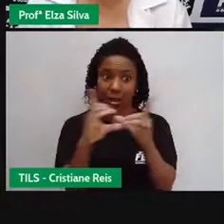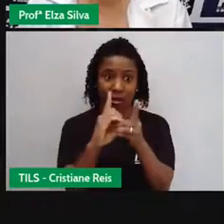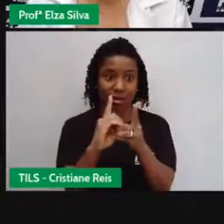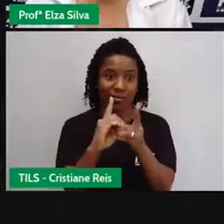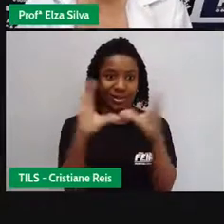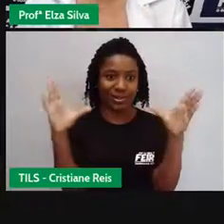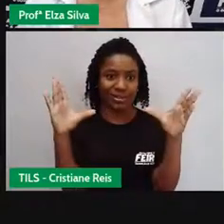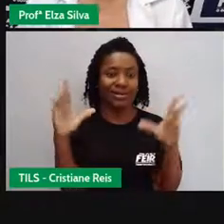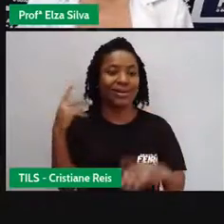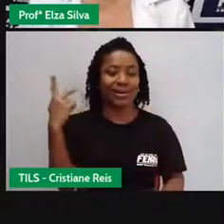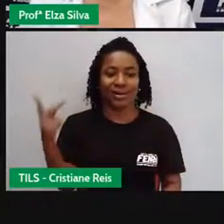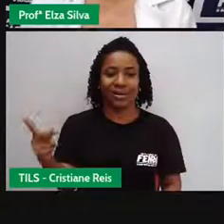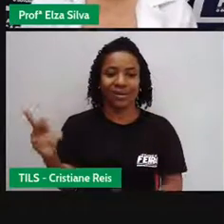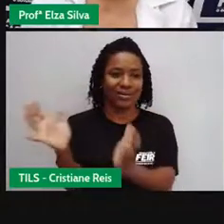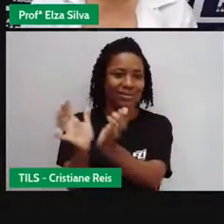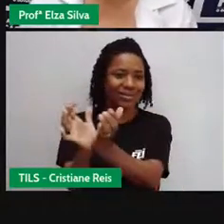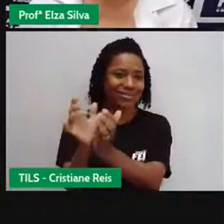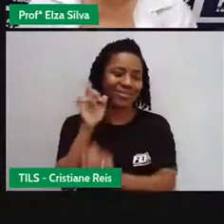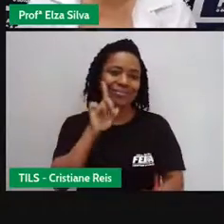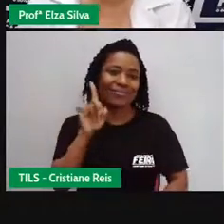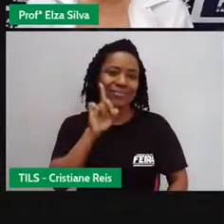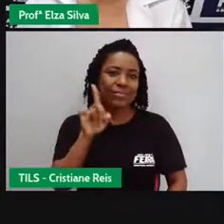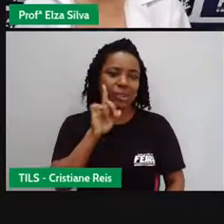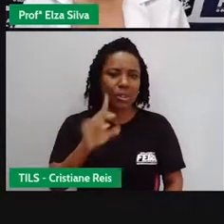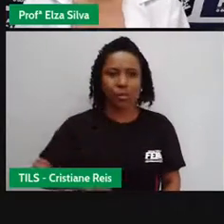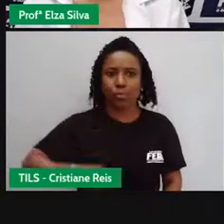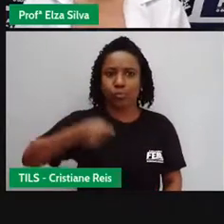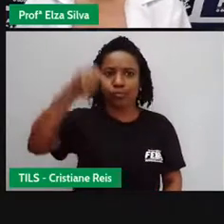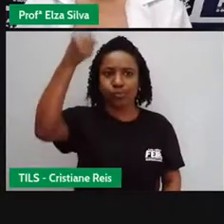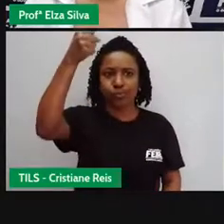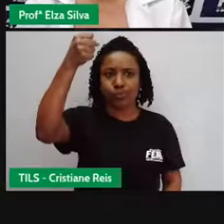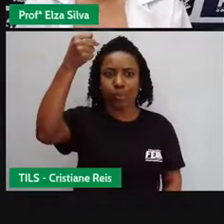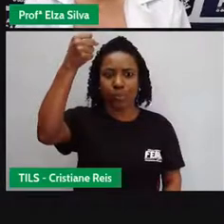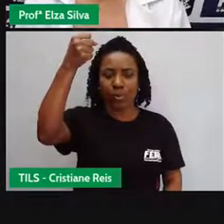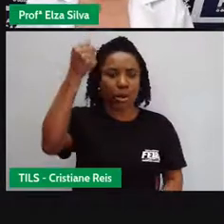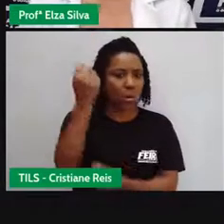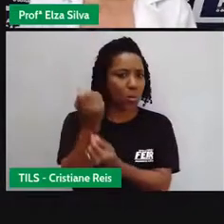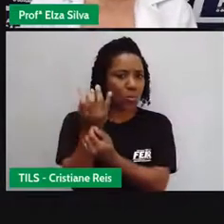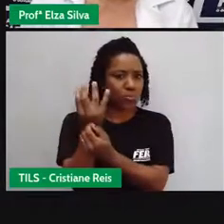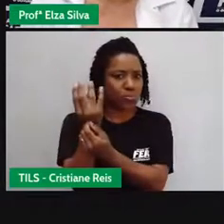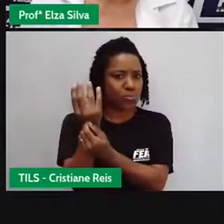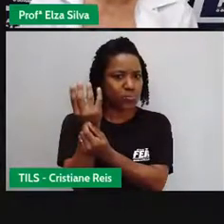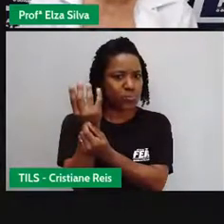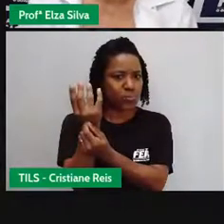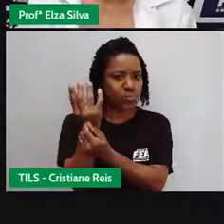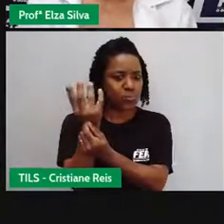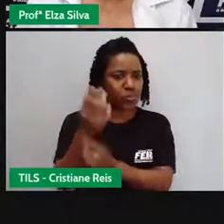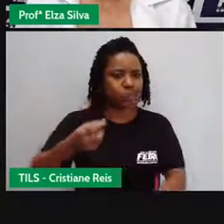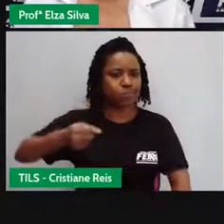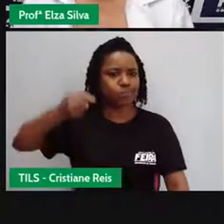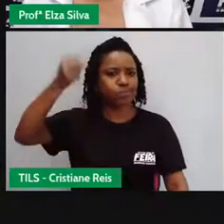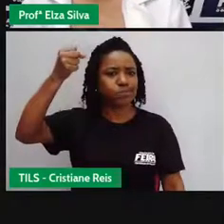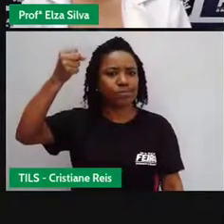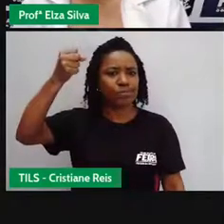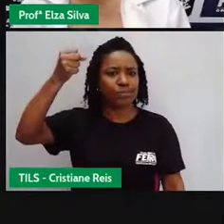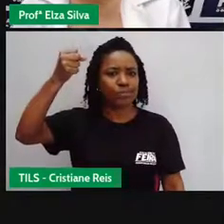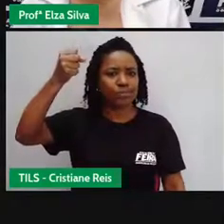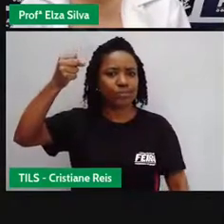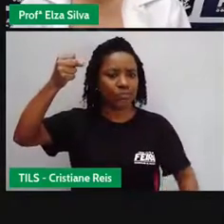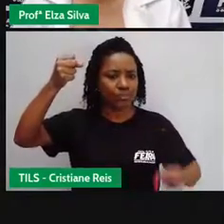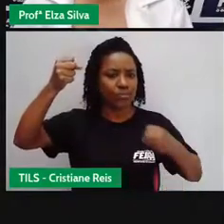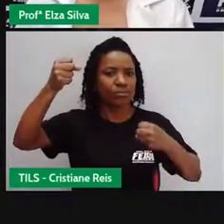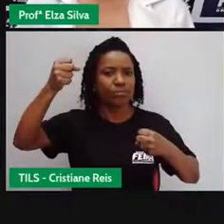estadunidense. Ela sustenta uma tocha na mão direita, vejam na imagem, e na esquerda ela